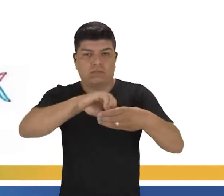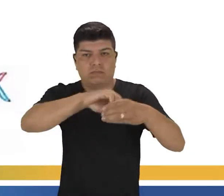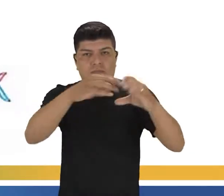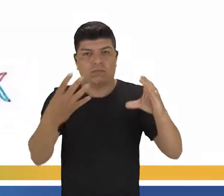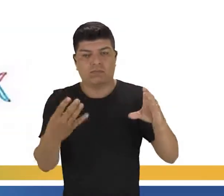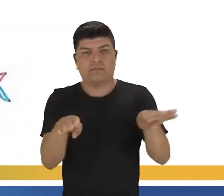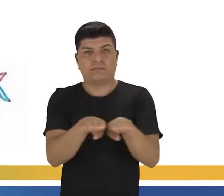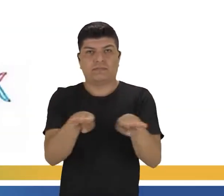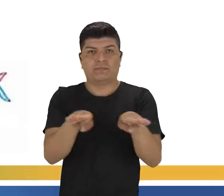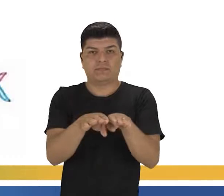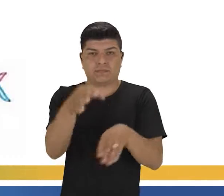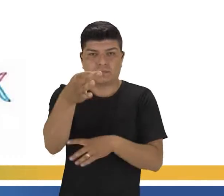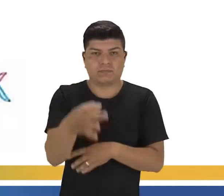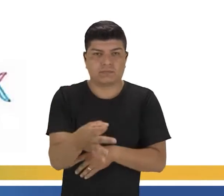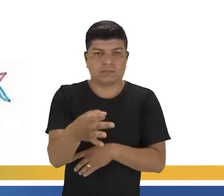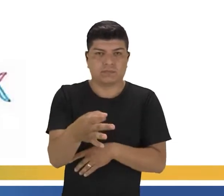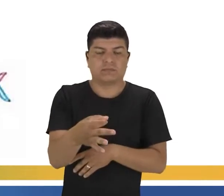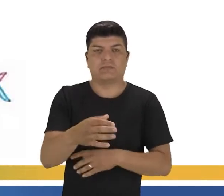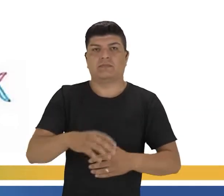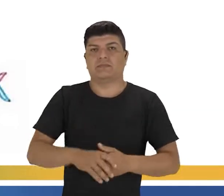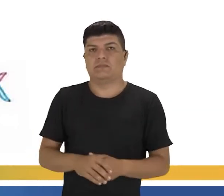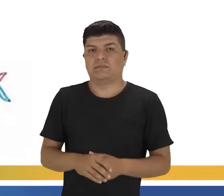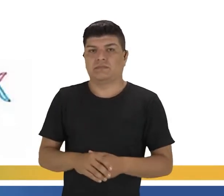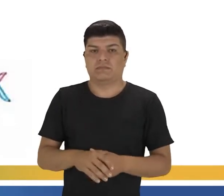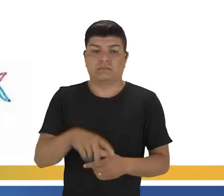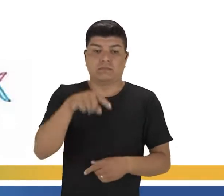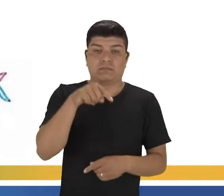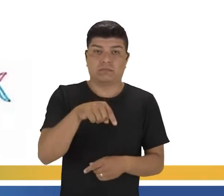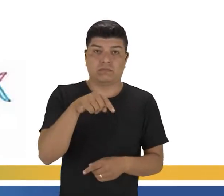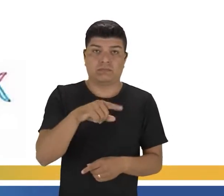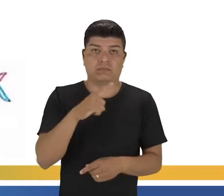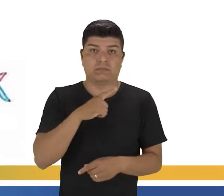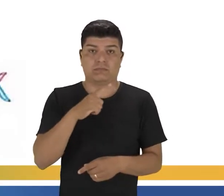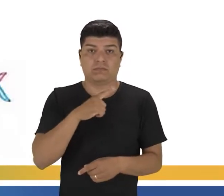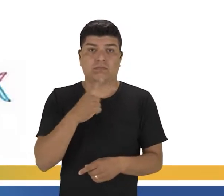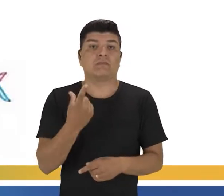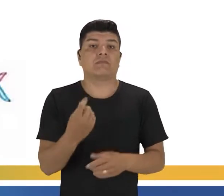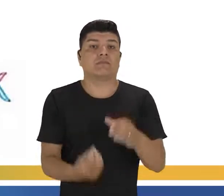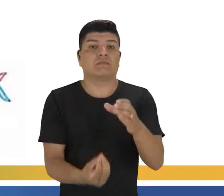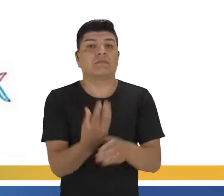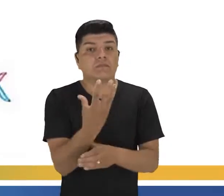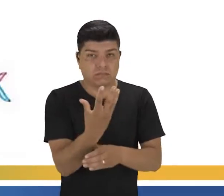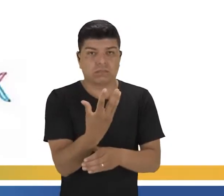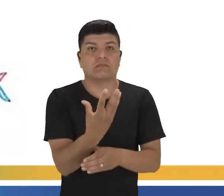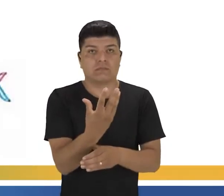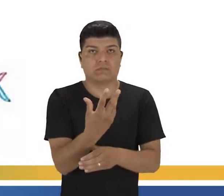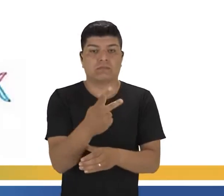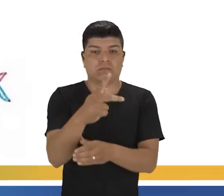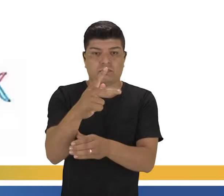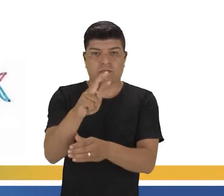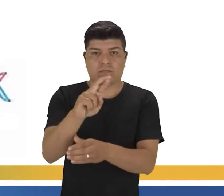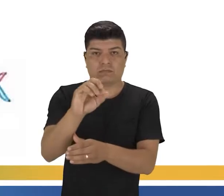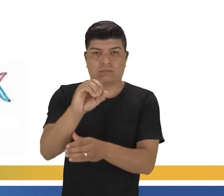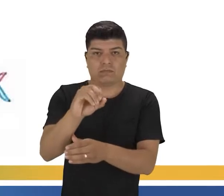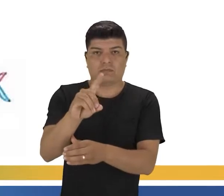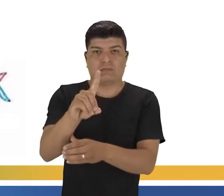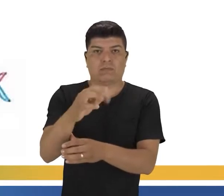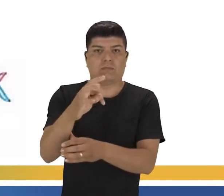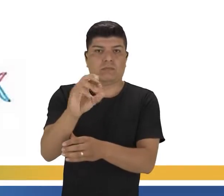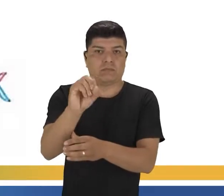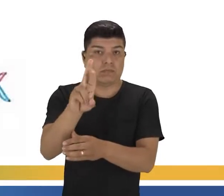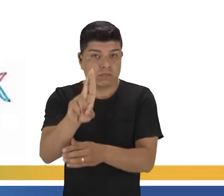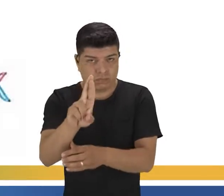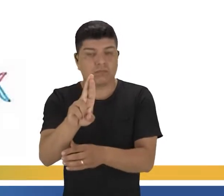característica, certo? E aí, nessa região é denominada chamada produtor. Então vai dar o início do